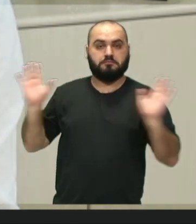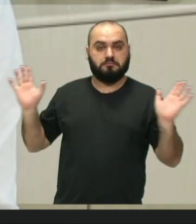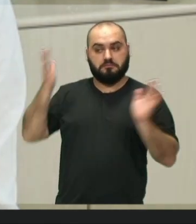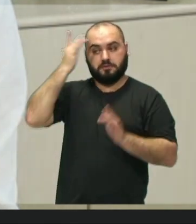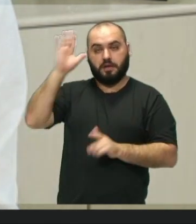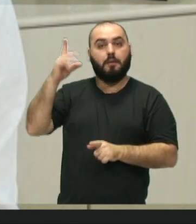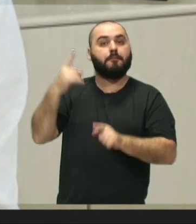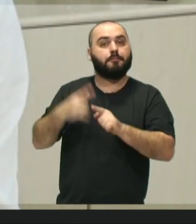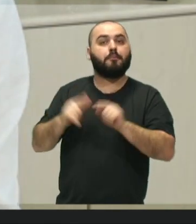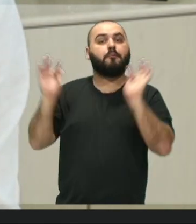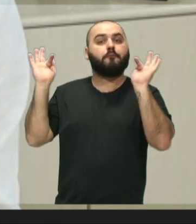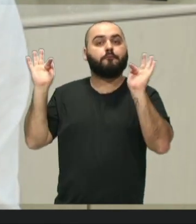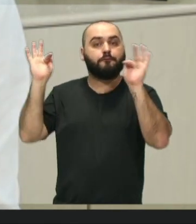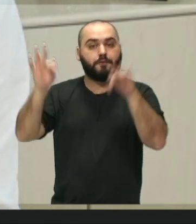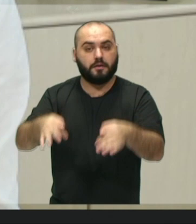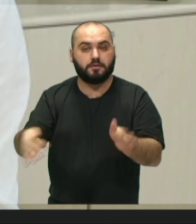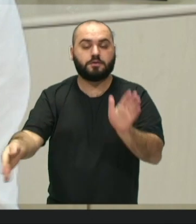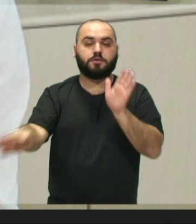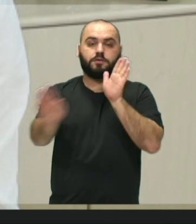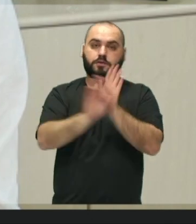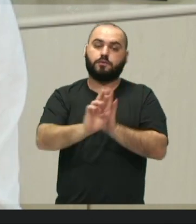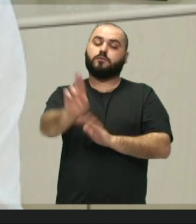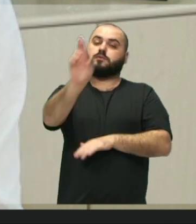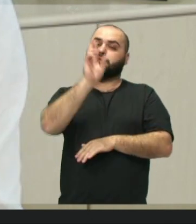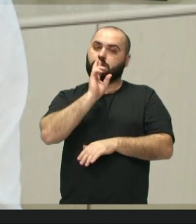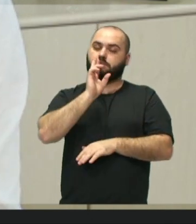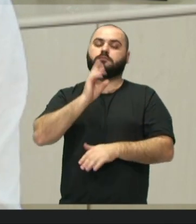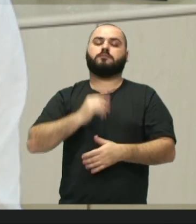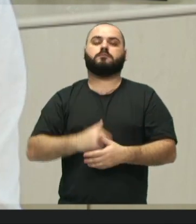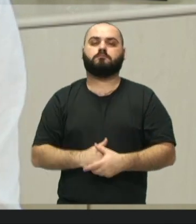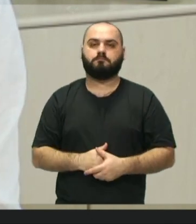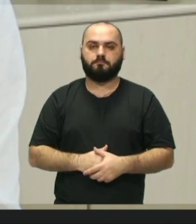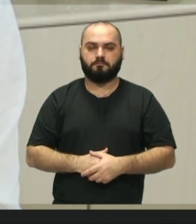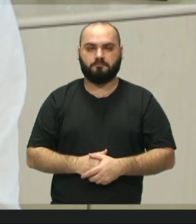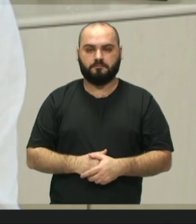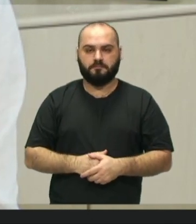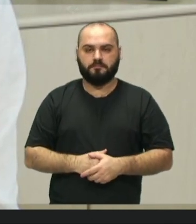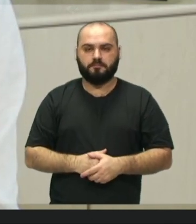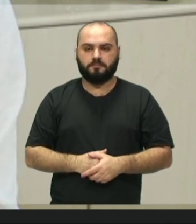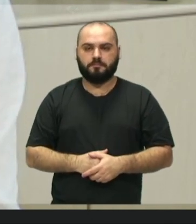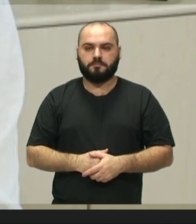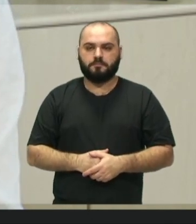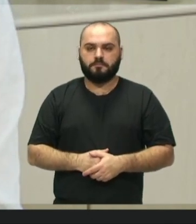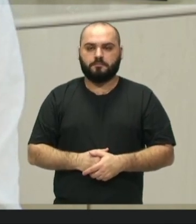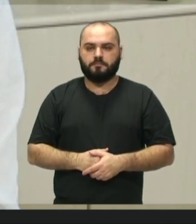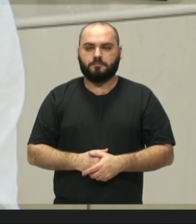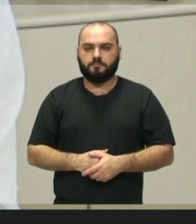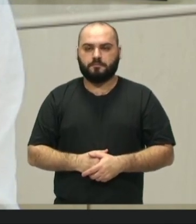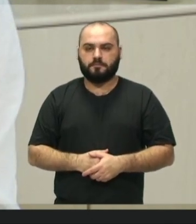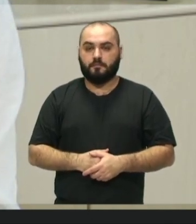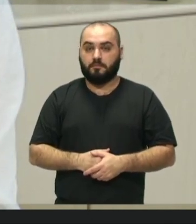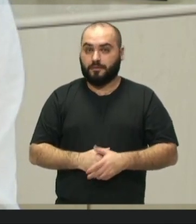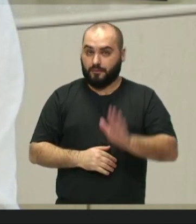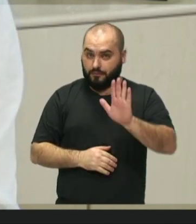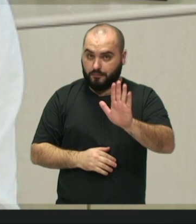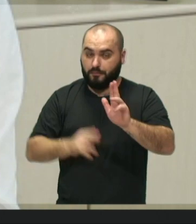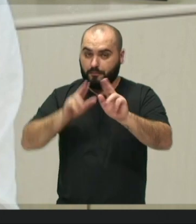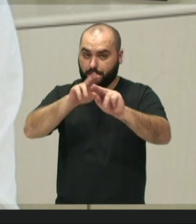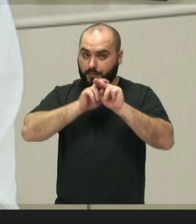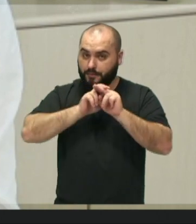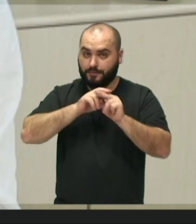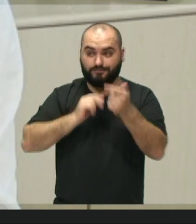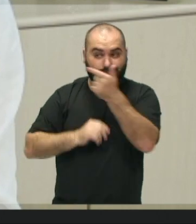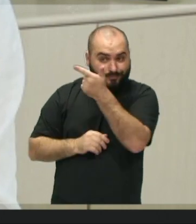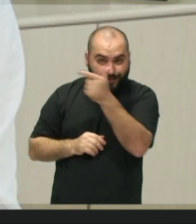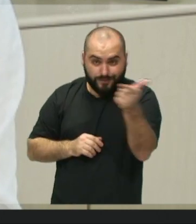final, o resultado vem para mim homologação. Então, nós não temos ainda,